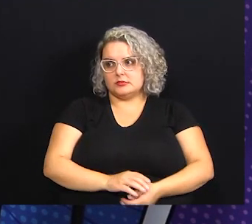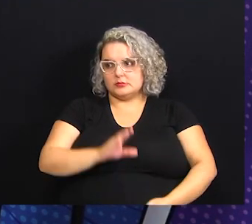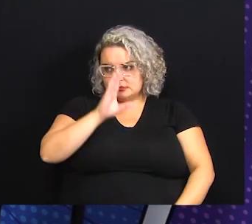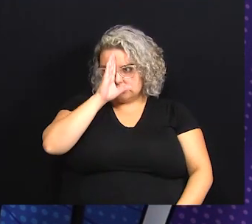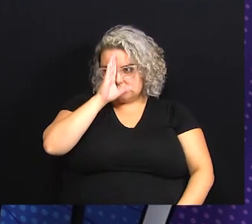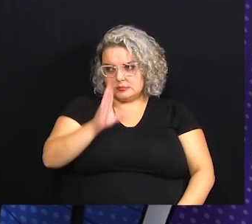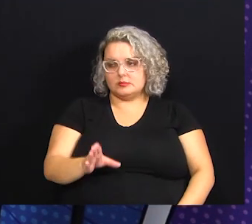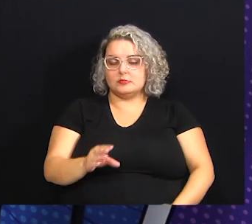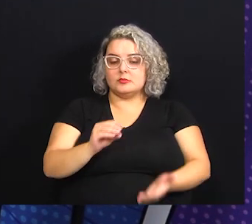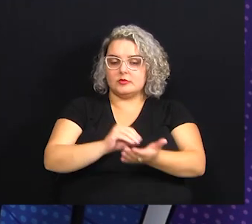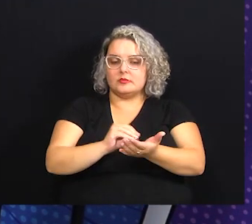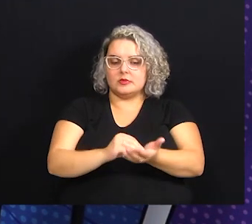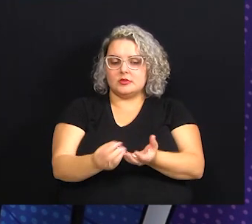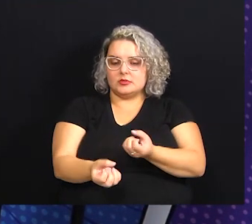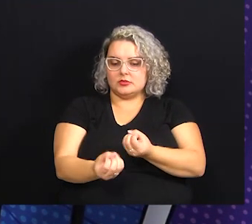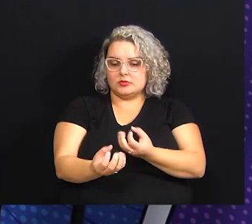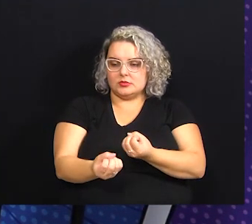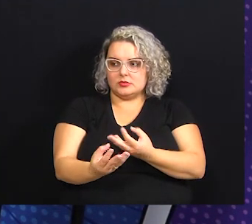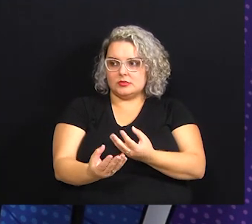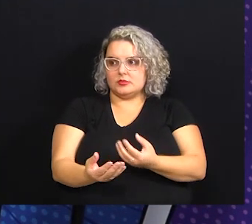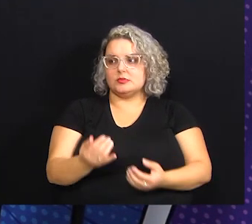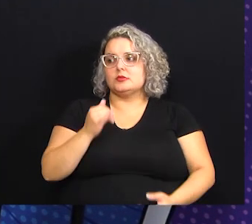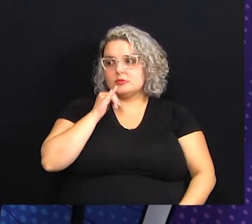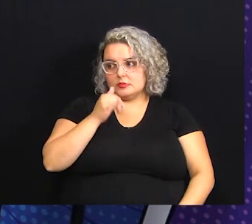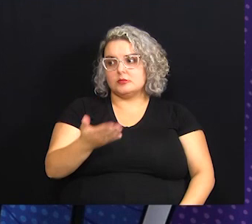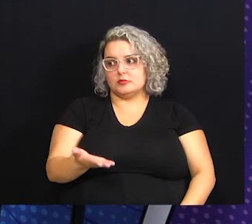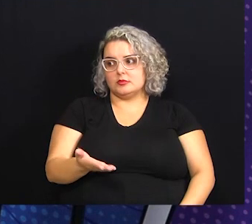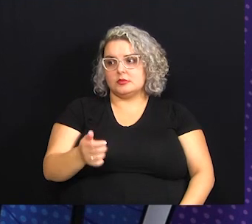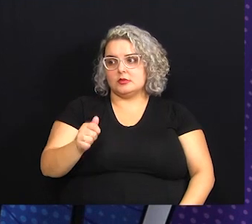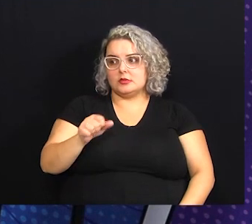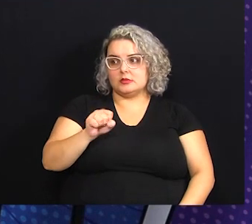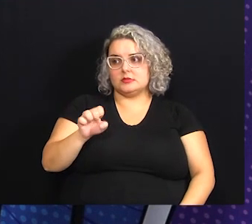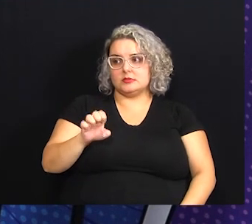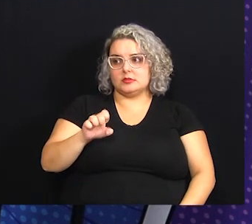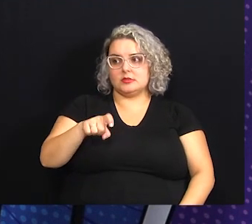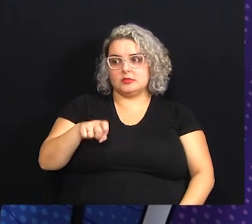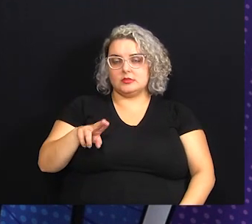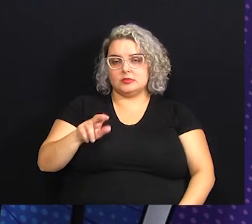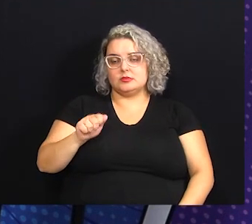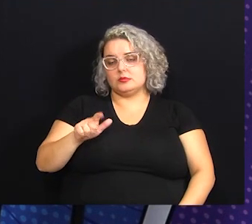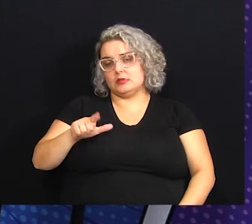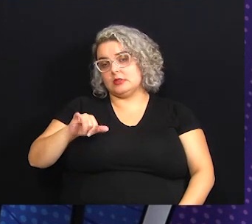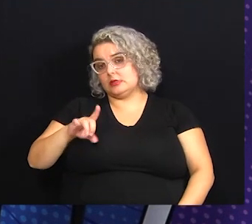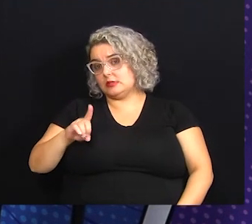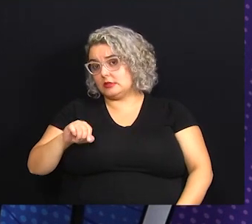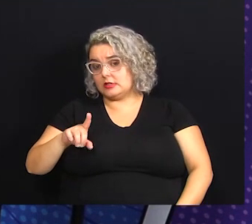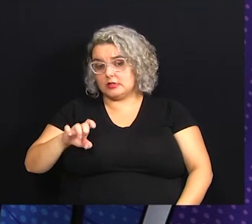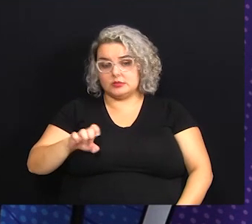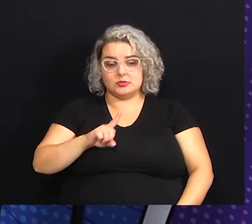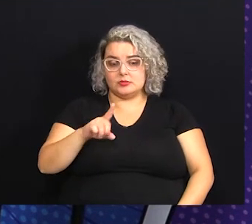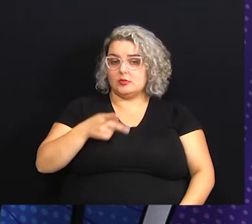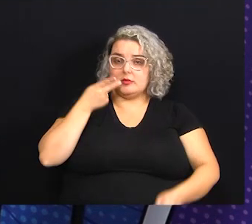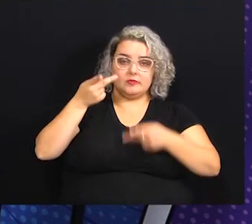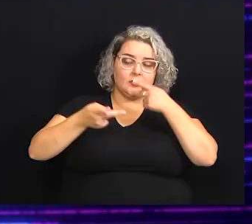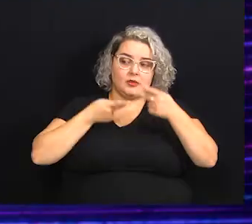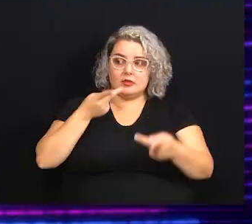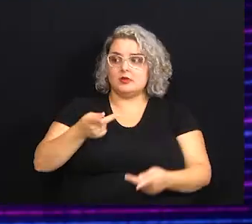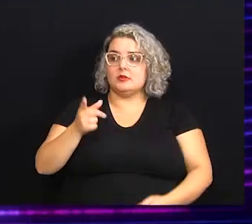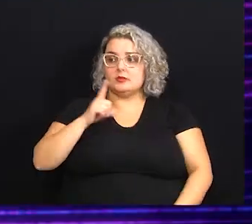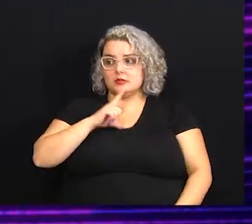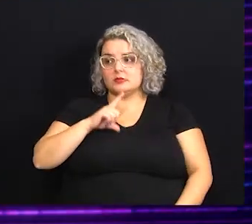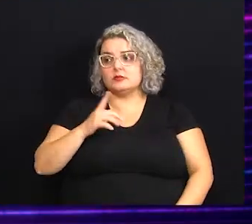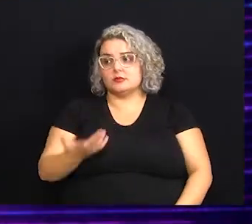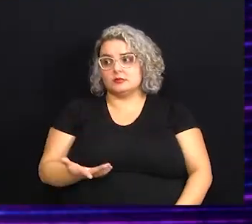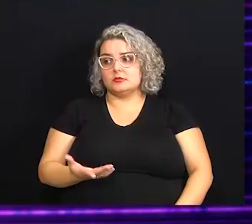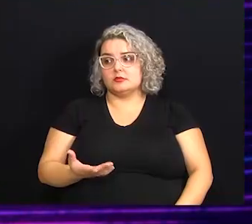principalmente por desinformação. É igual eu comentei, a sexualidade é um tema que ela não é abordado. Então,